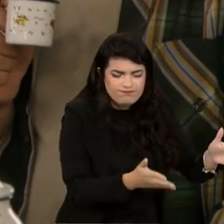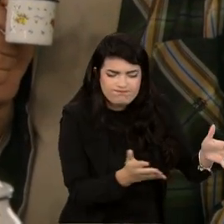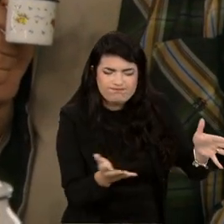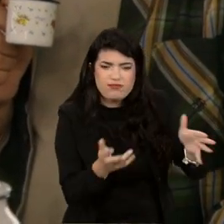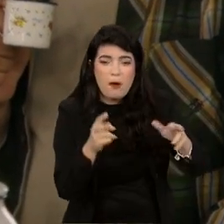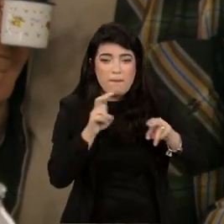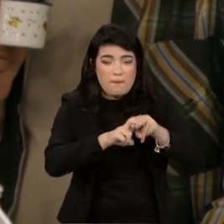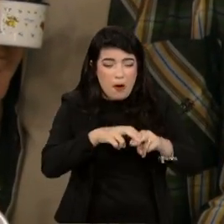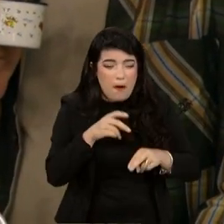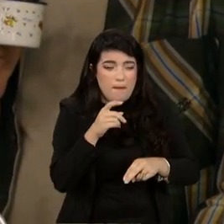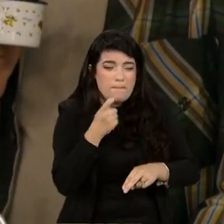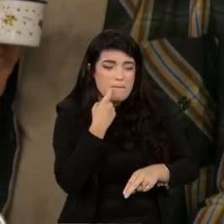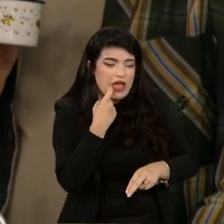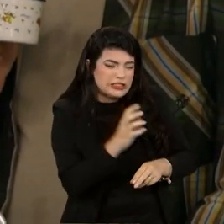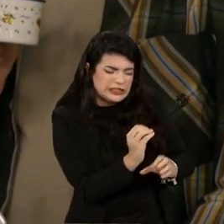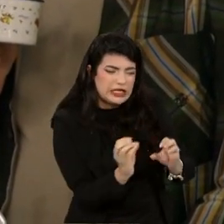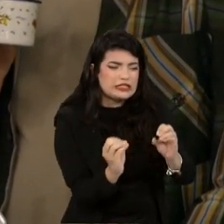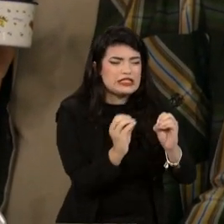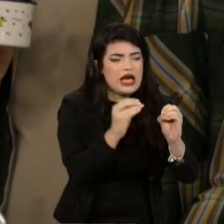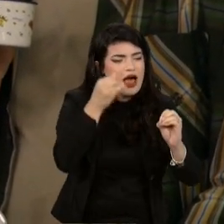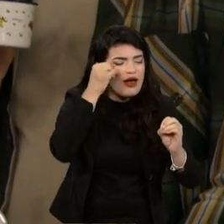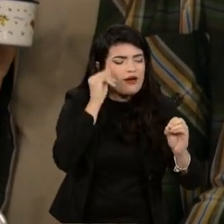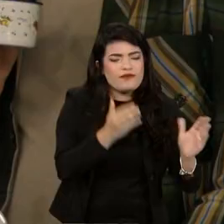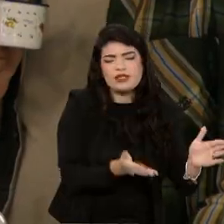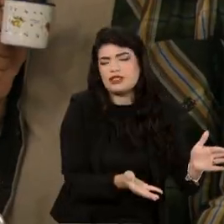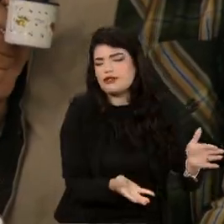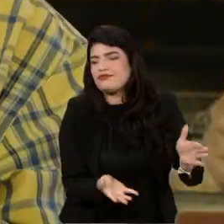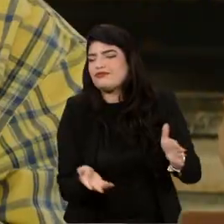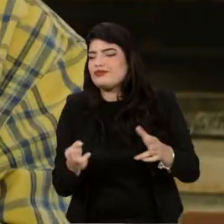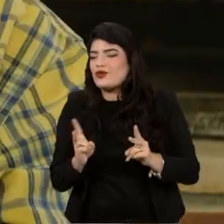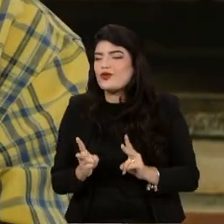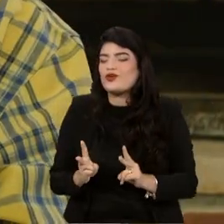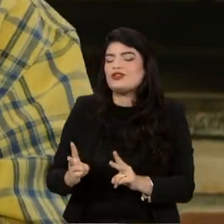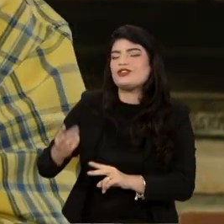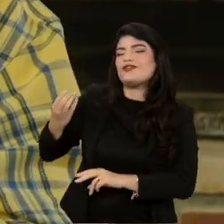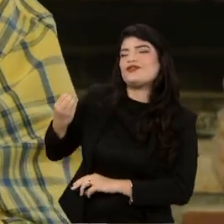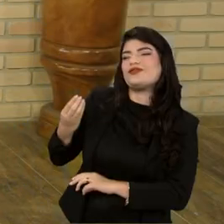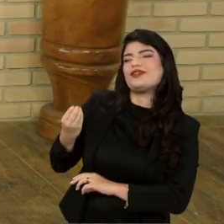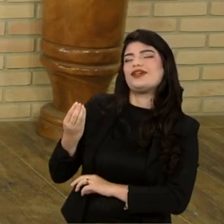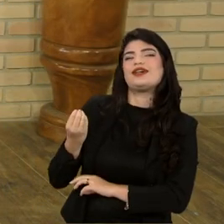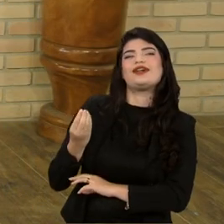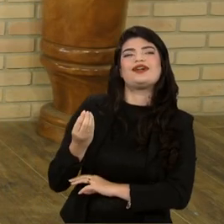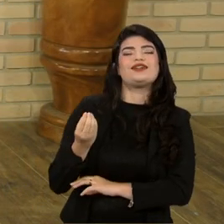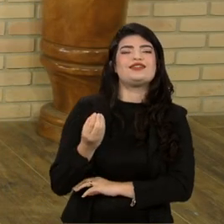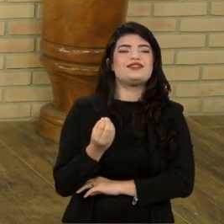da campanha pra viagem continuar.